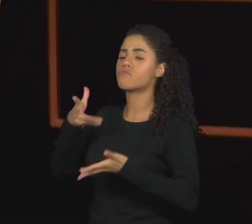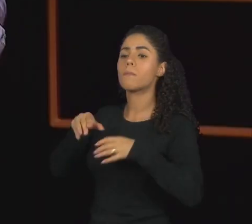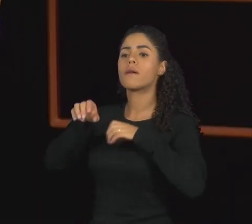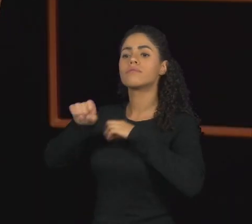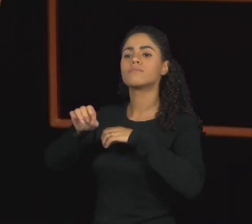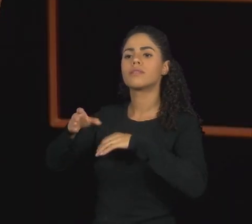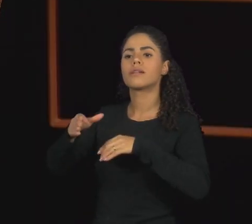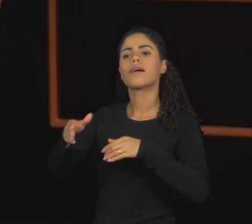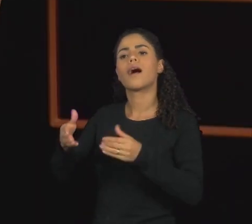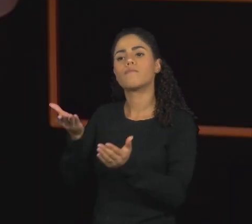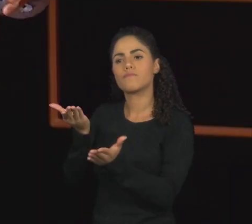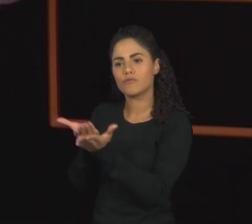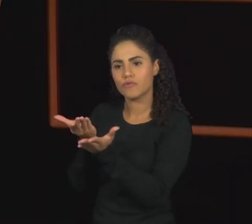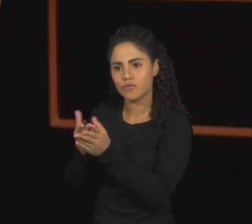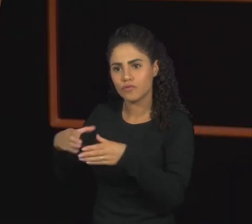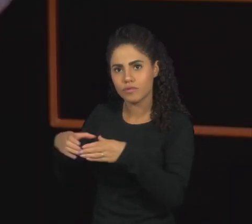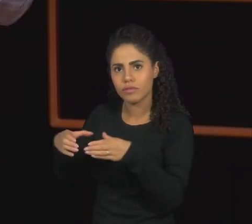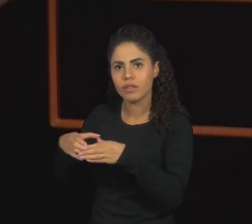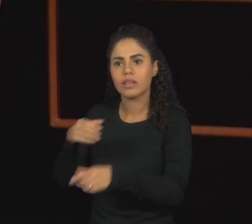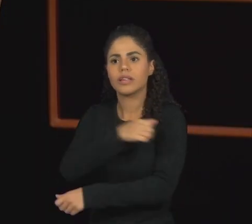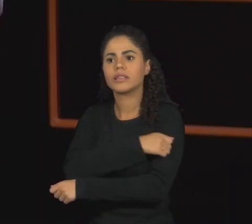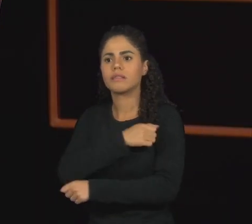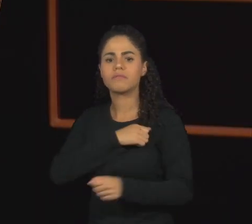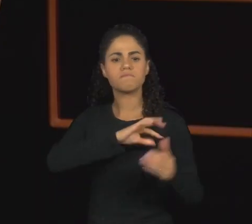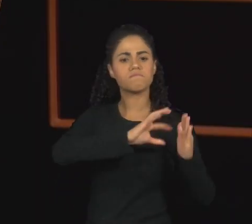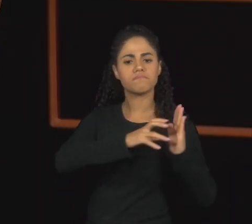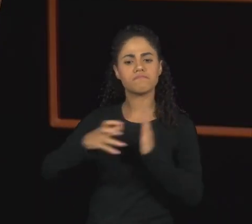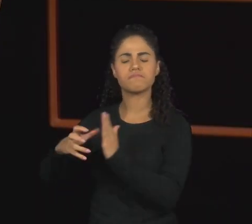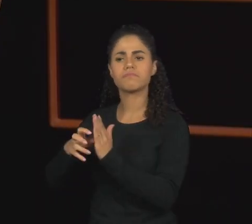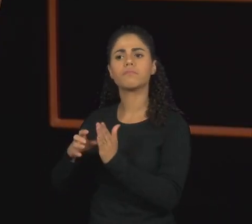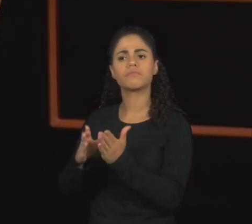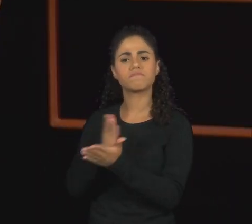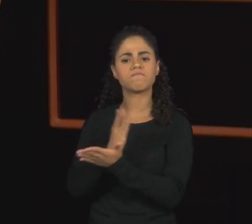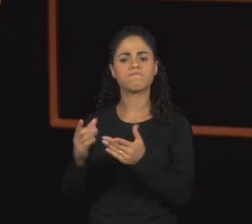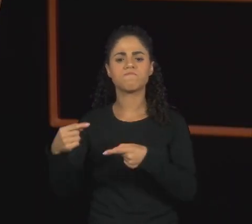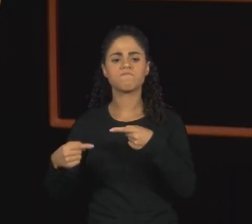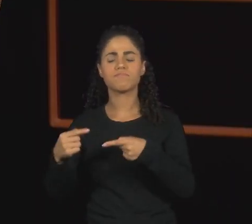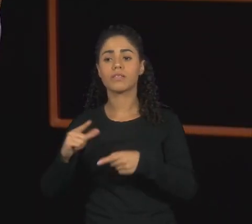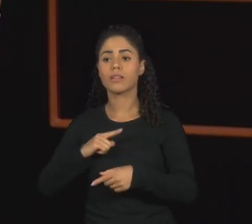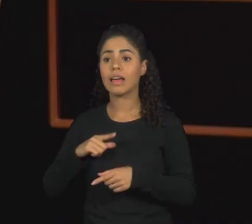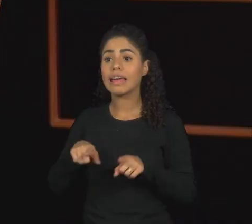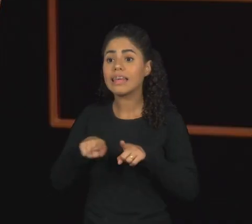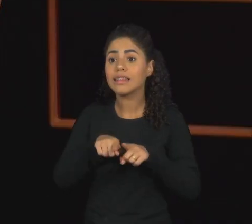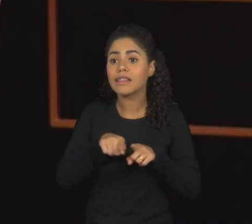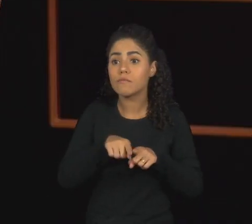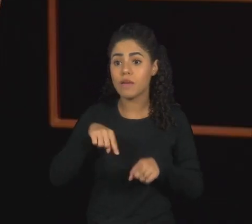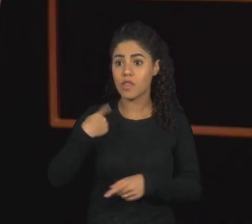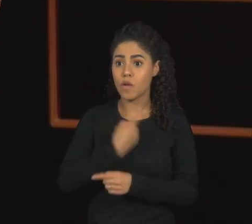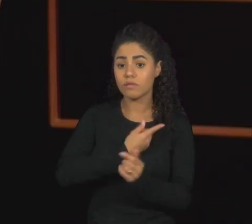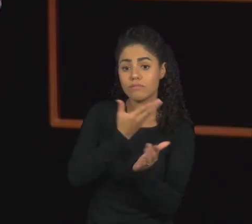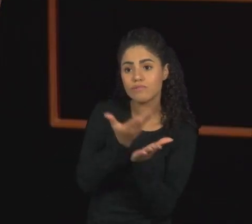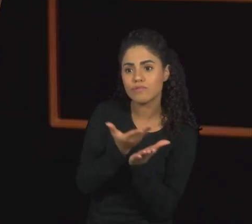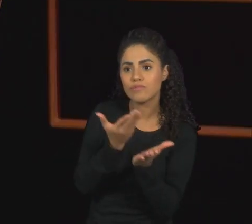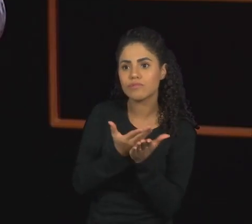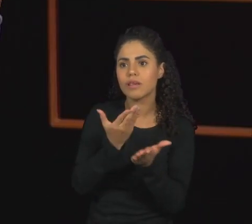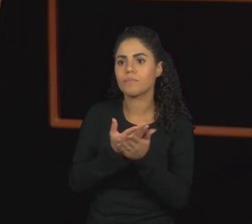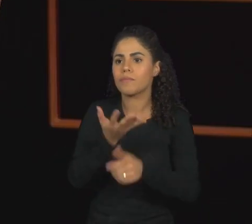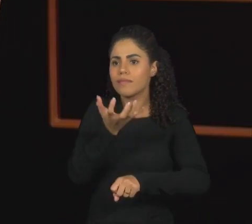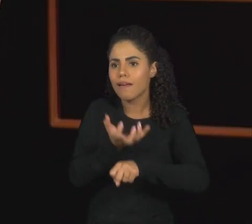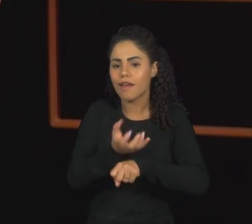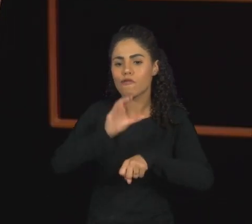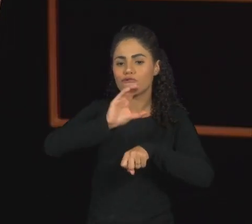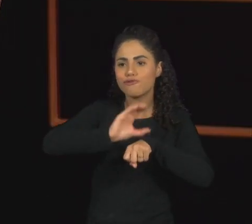grupos são muito politizados. Até a disputa ali dentro pelo centro acadêmico é muito politizada. E as matérias, né? A gente estuda